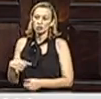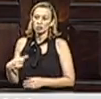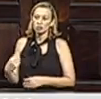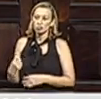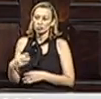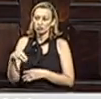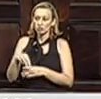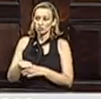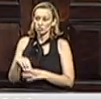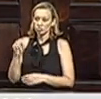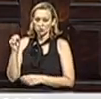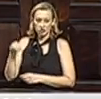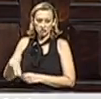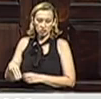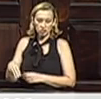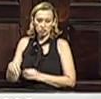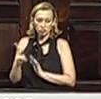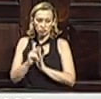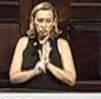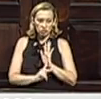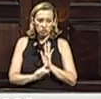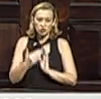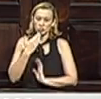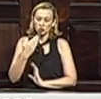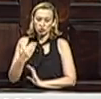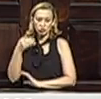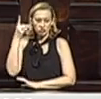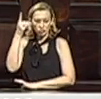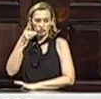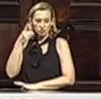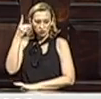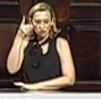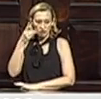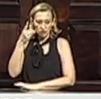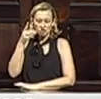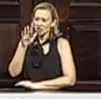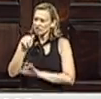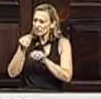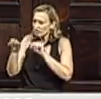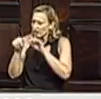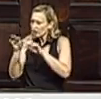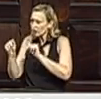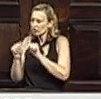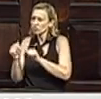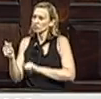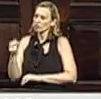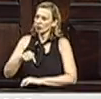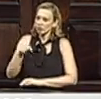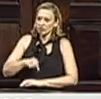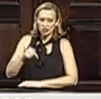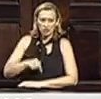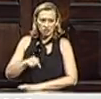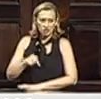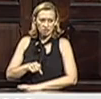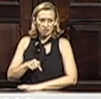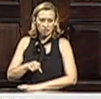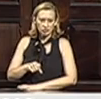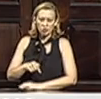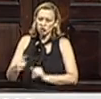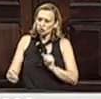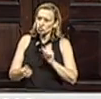deputada Rejane e pedir aos deputados que estão nos gabinetes que venham aqui para atender a essa